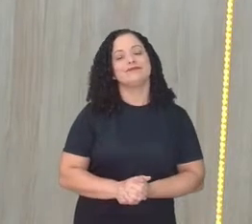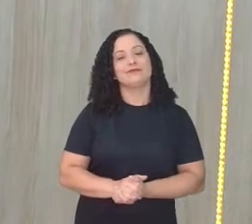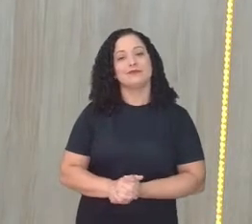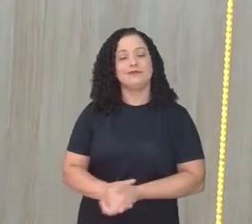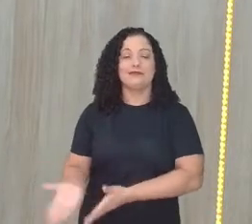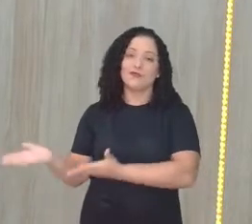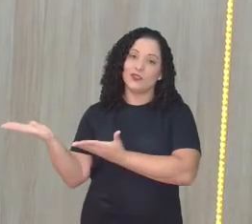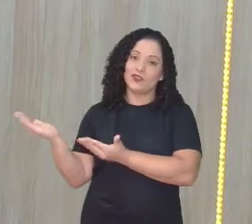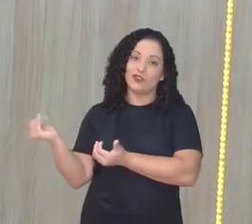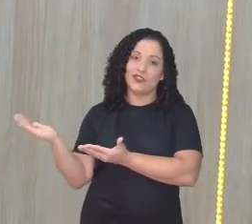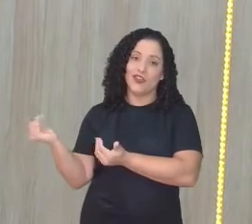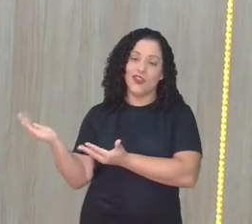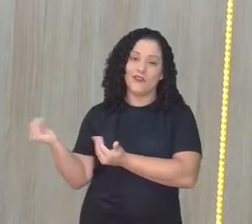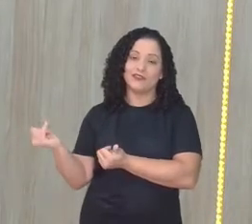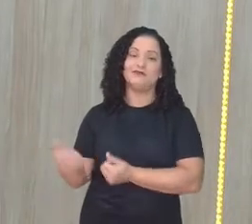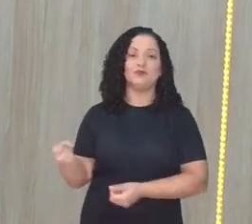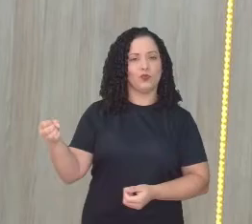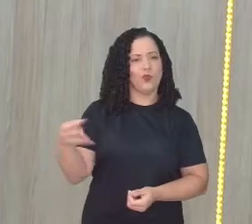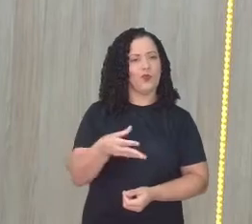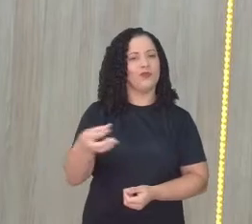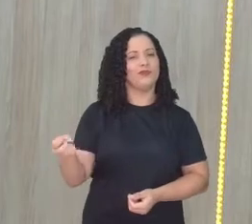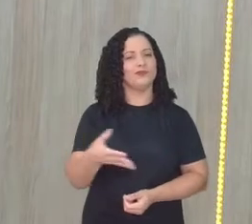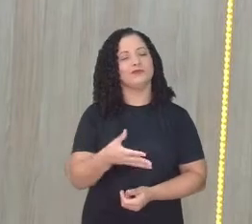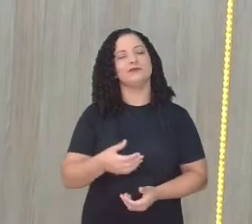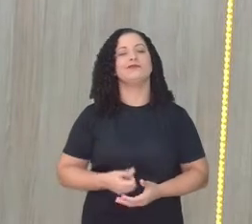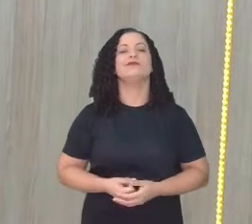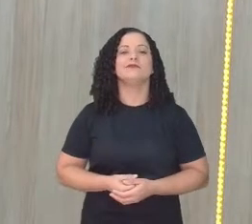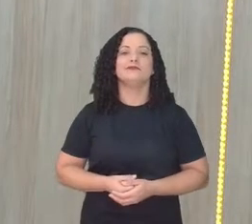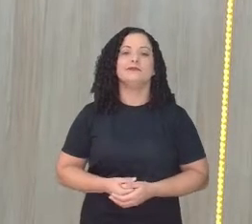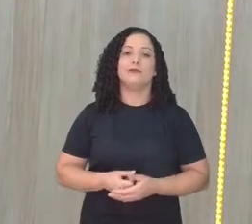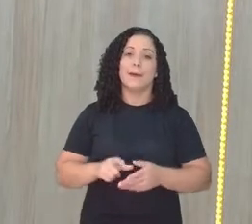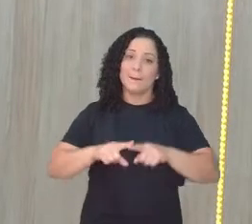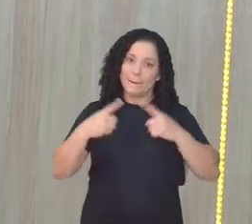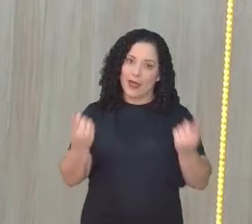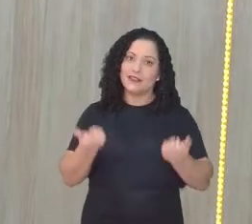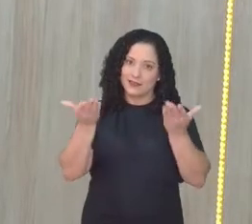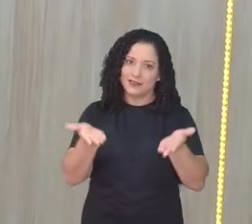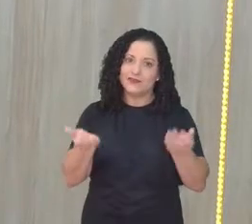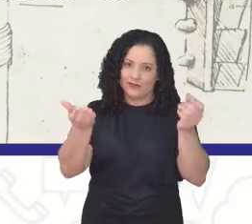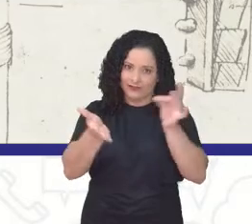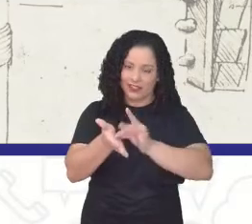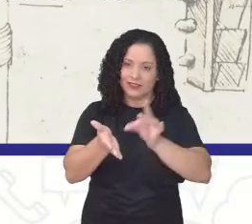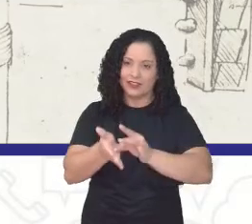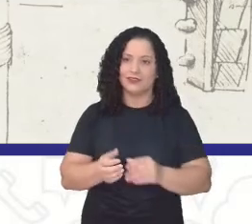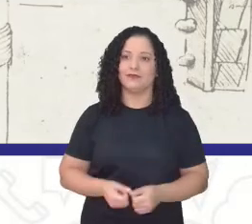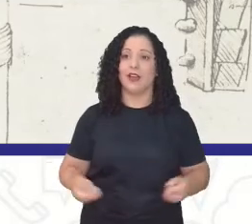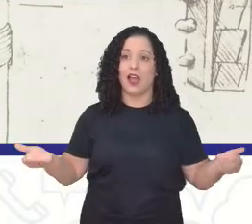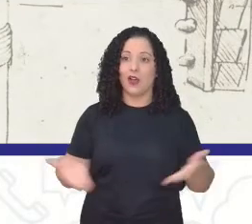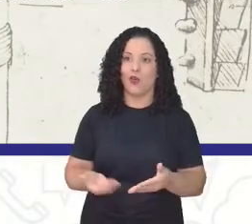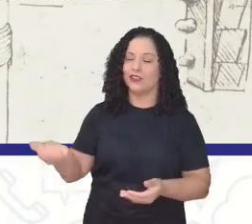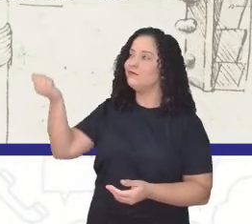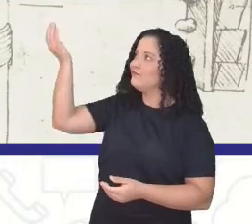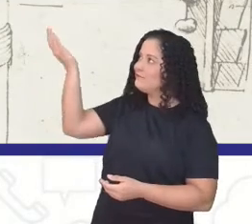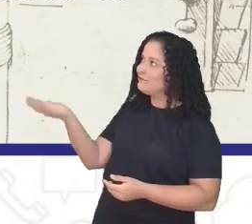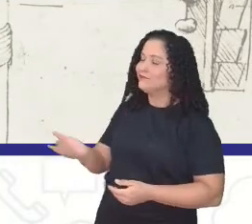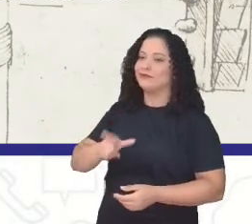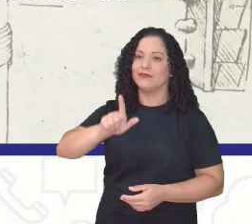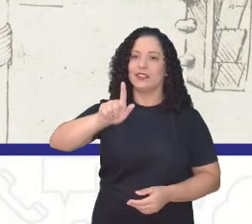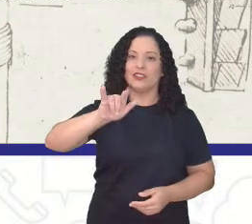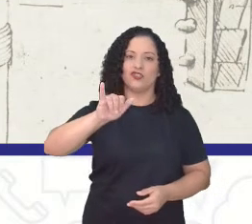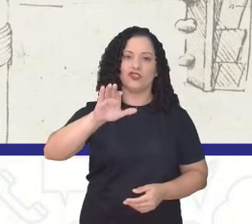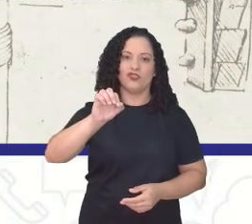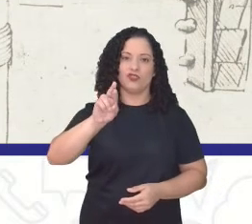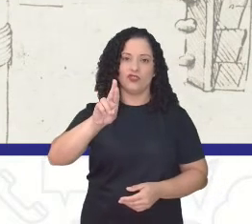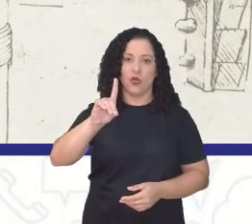né? Então, nesse sentido, né, a gente tinha isso daí. Aí, o Giordano Bruno, né, afirmou que o universo não